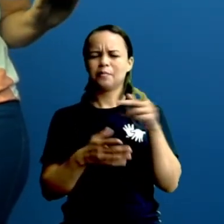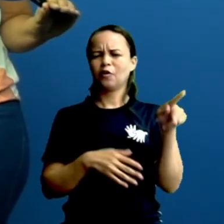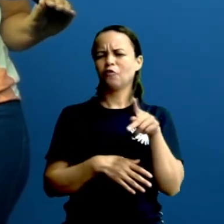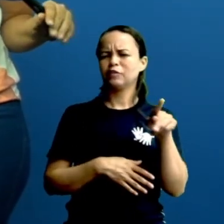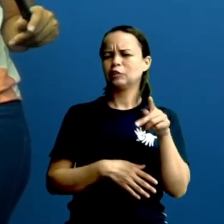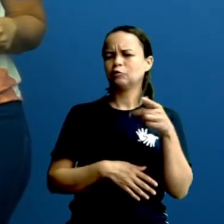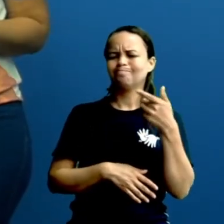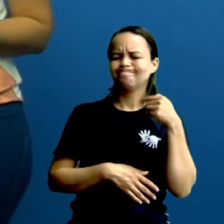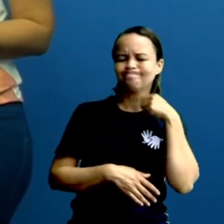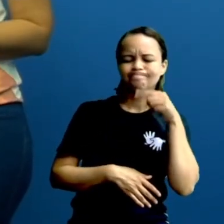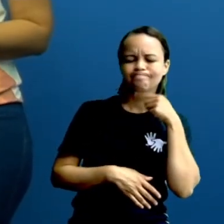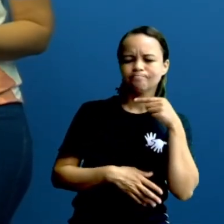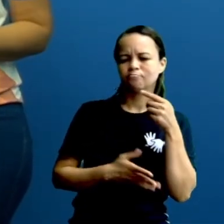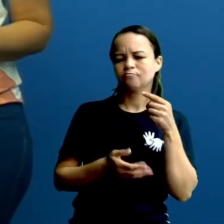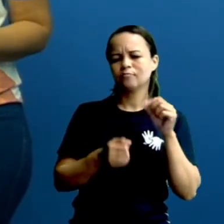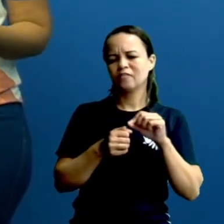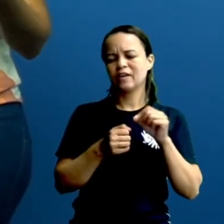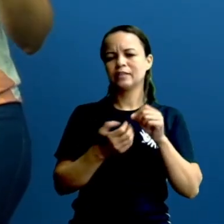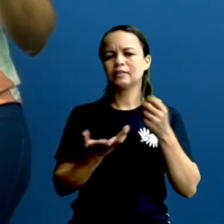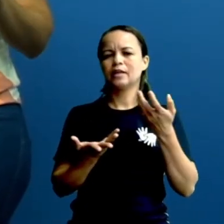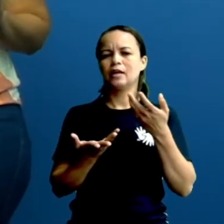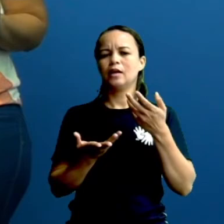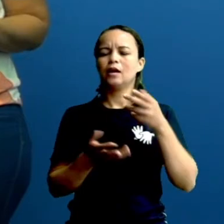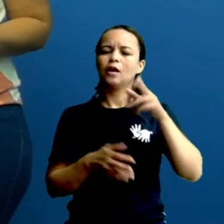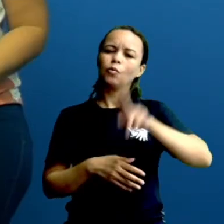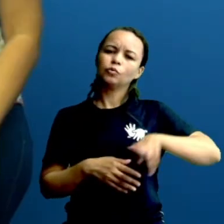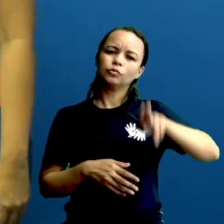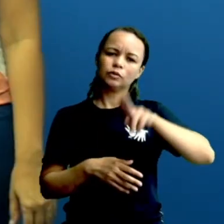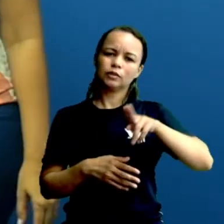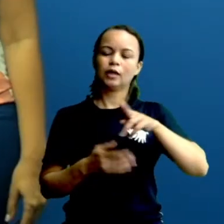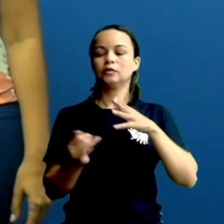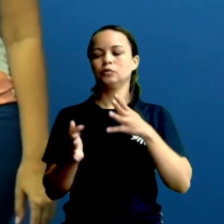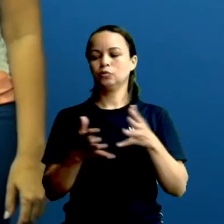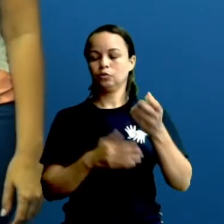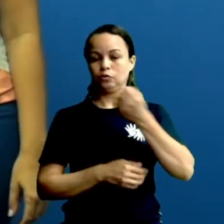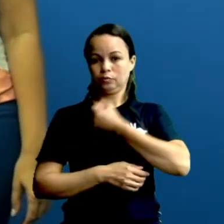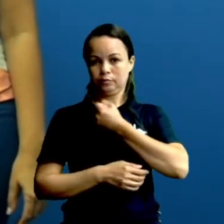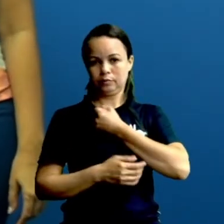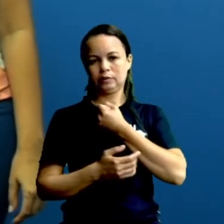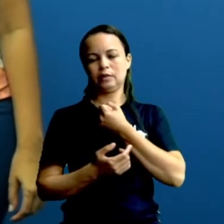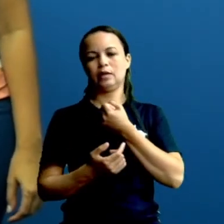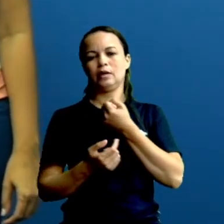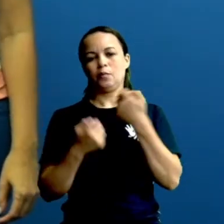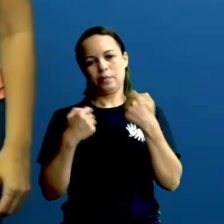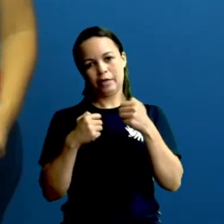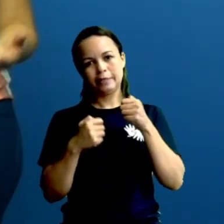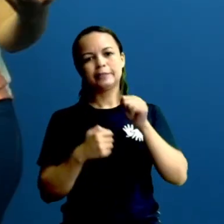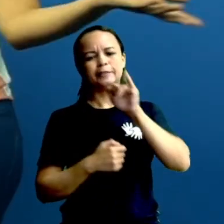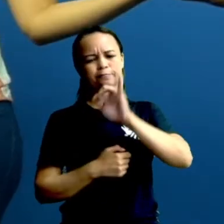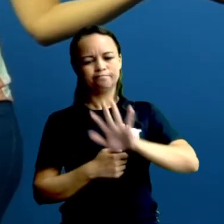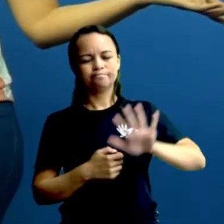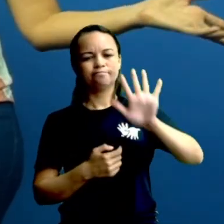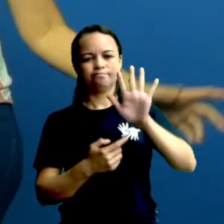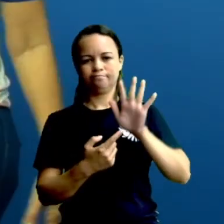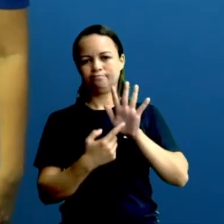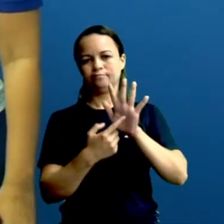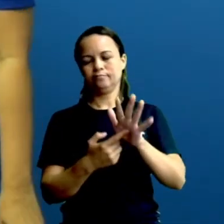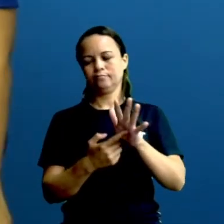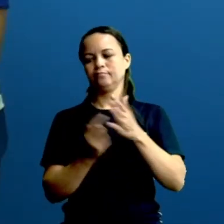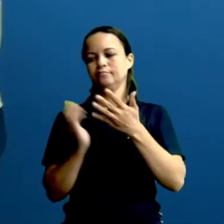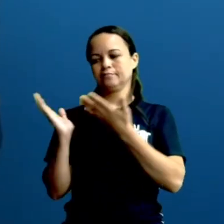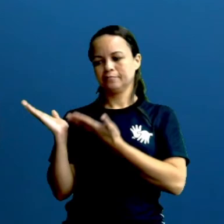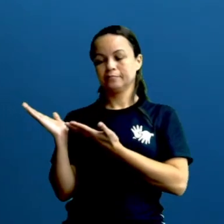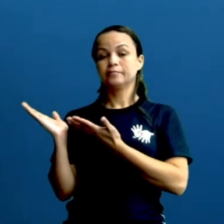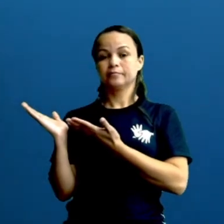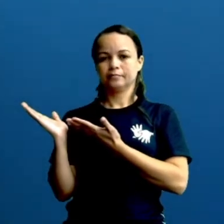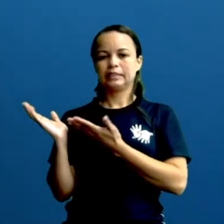consigo fazer usando os números. Eu preciso das imagens. Trouxe as imagens